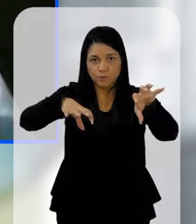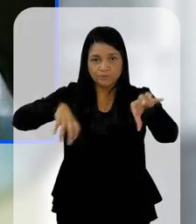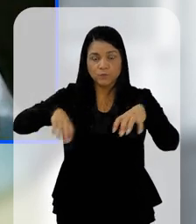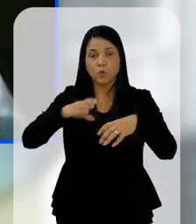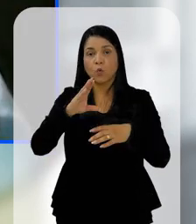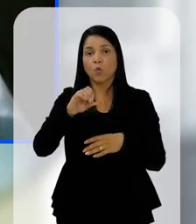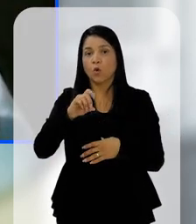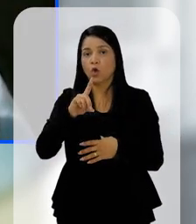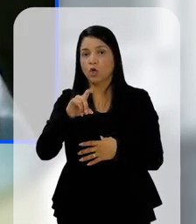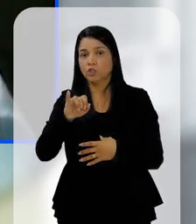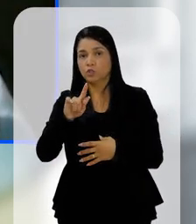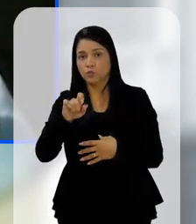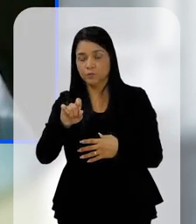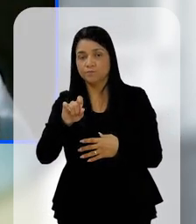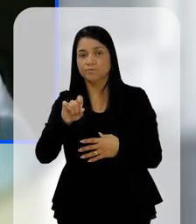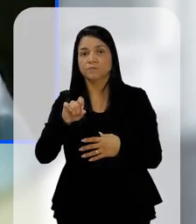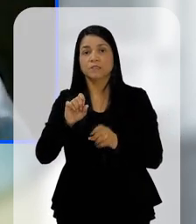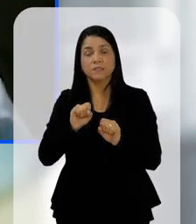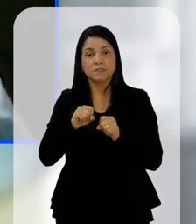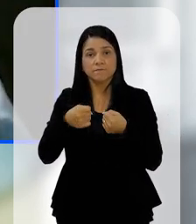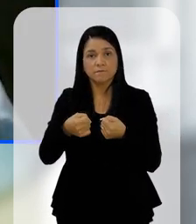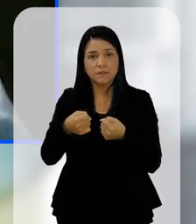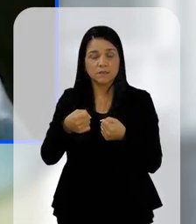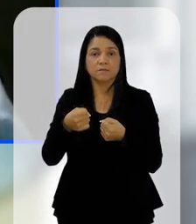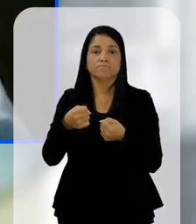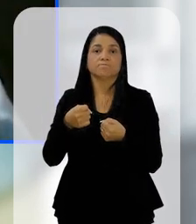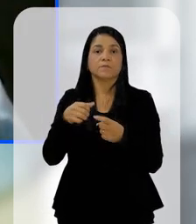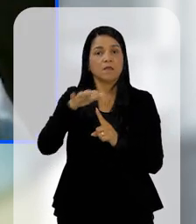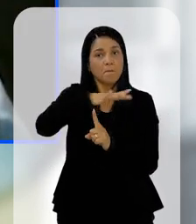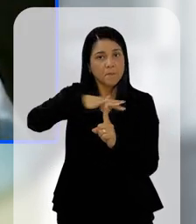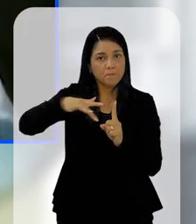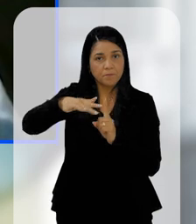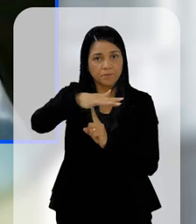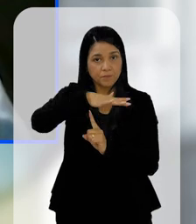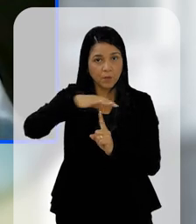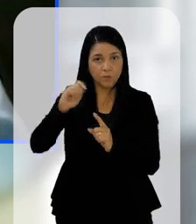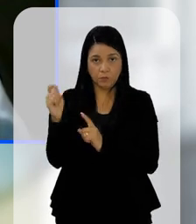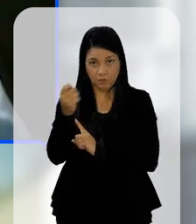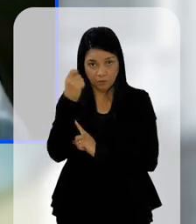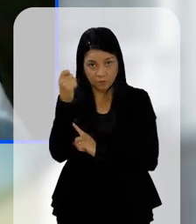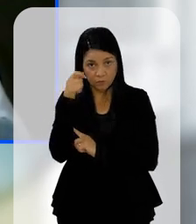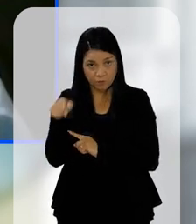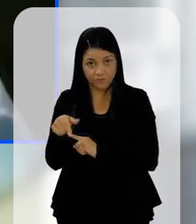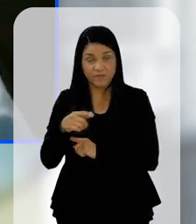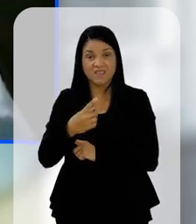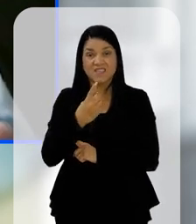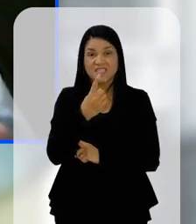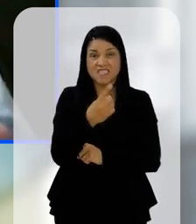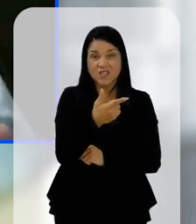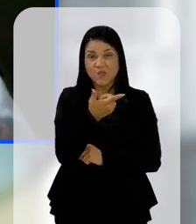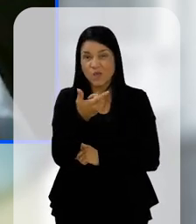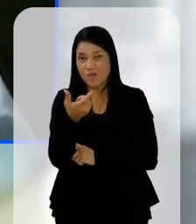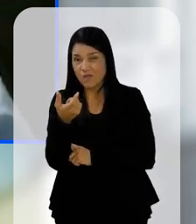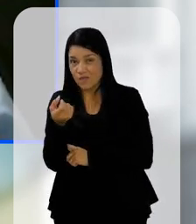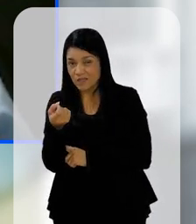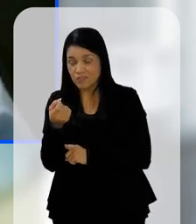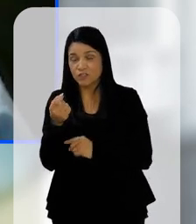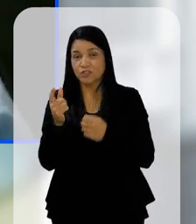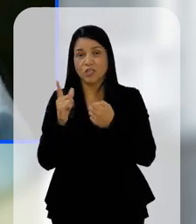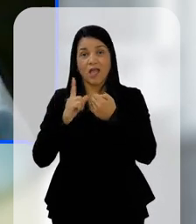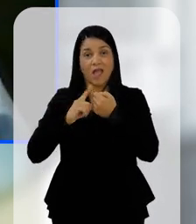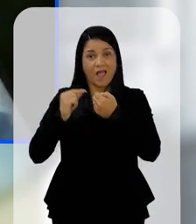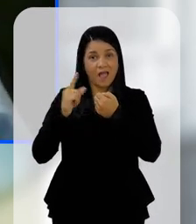o Código de Defesa Ambiental do Rio Grande do Sul, né? Mais de 120 artigos foram